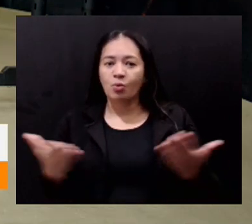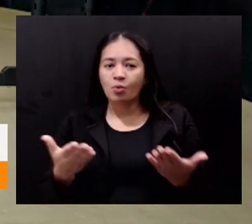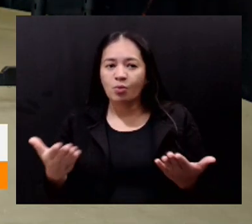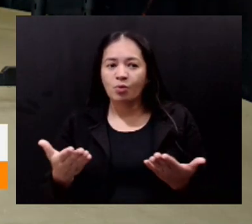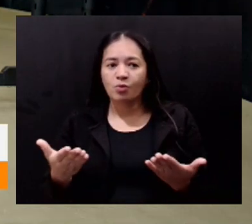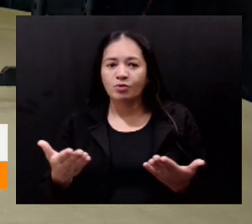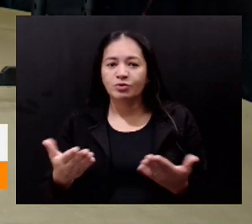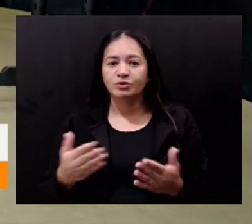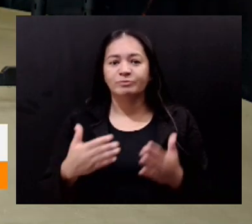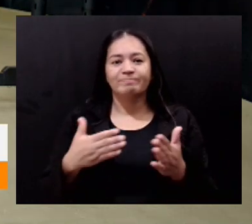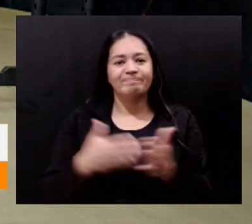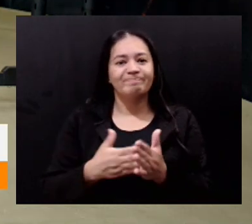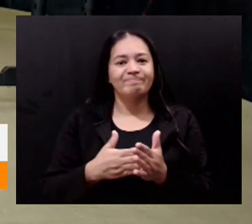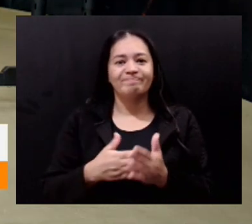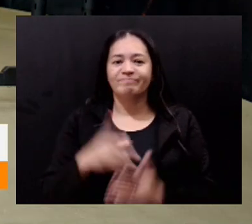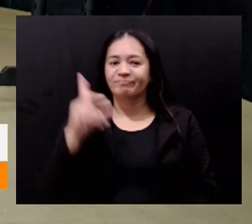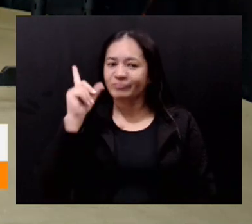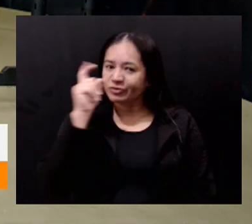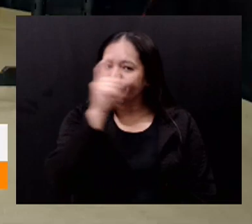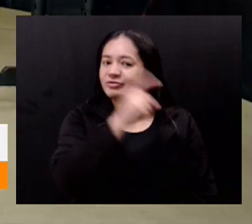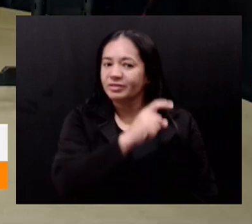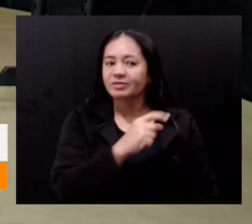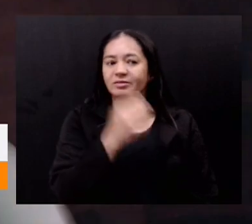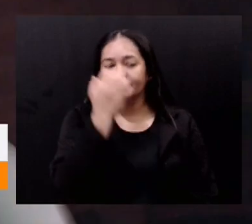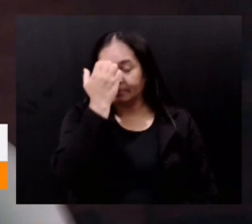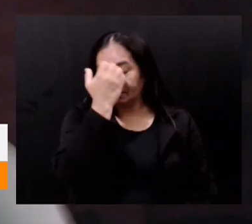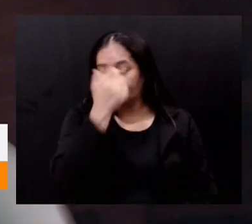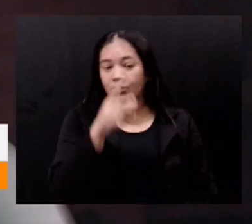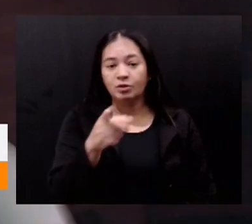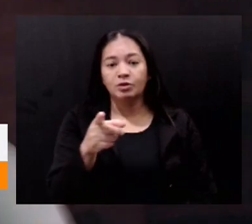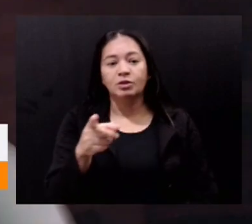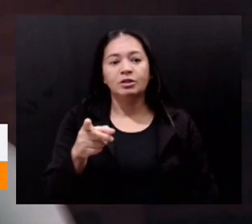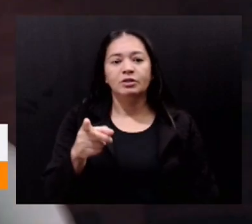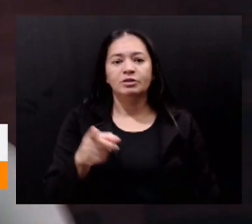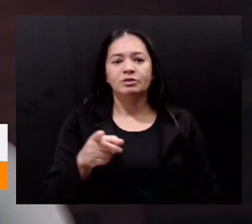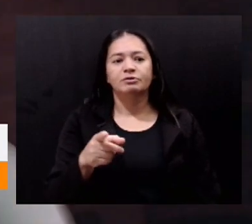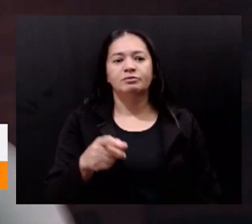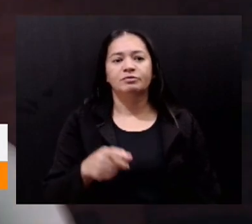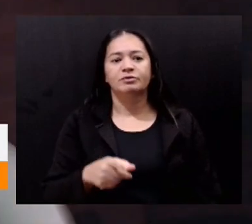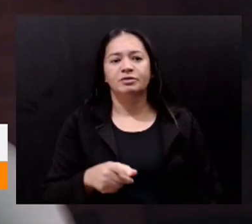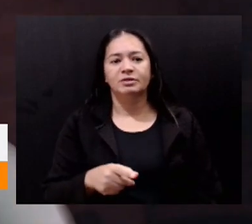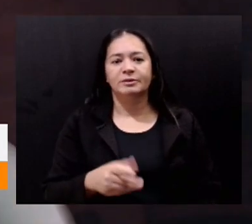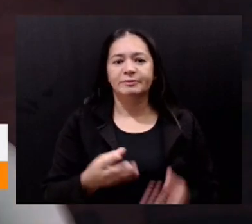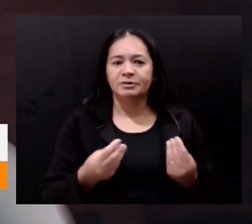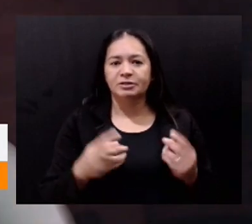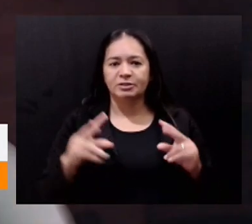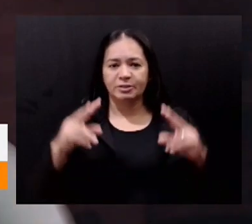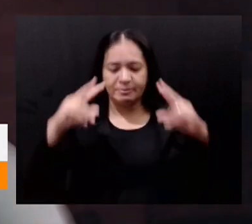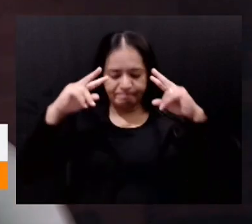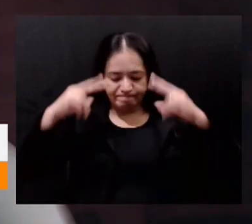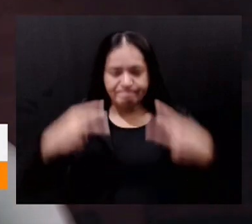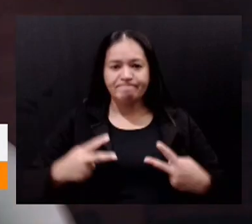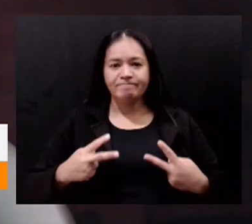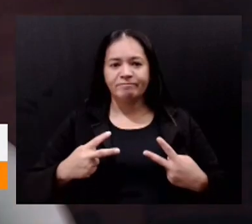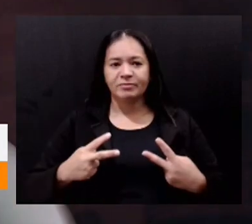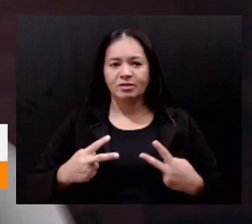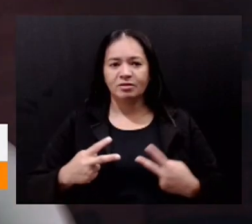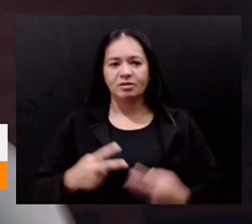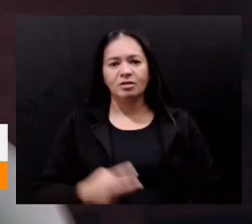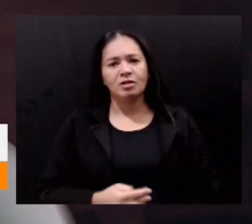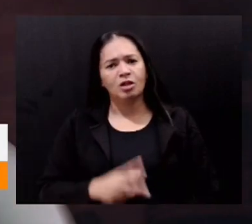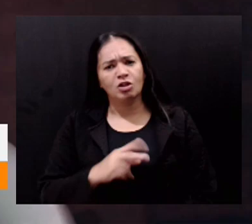né. Então quando você realmente está se olhando, se aprofundando, você olha e você fala assim: "Poxa, ela nem me perguntou como é que eu